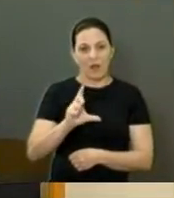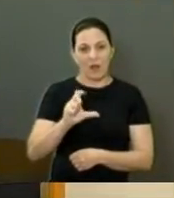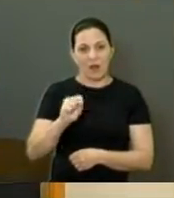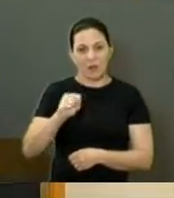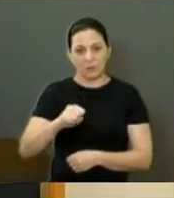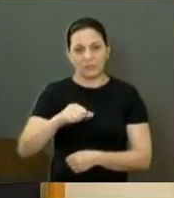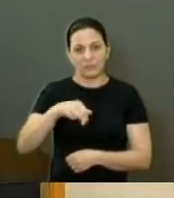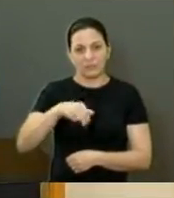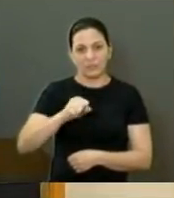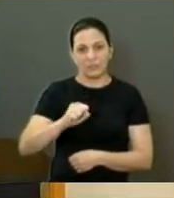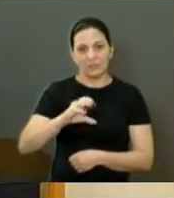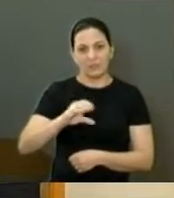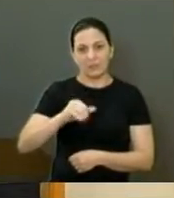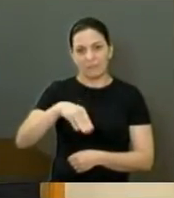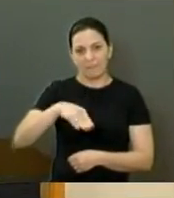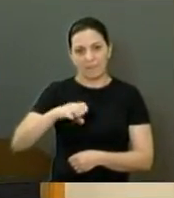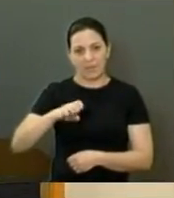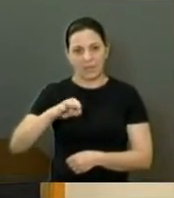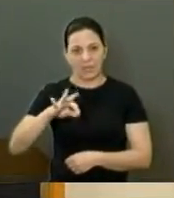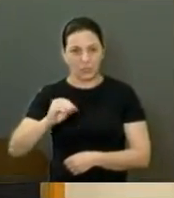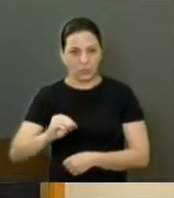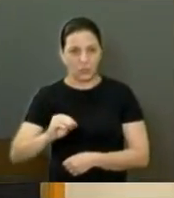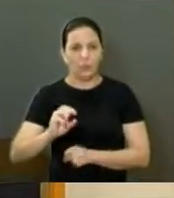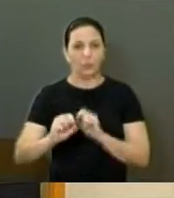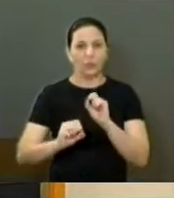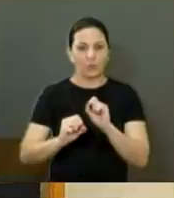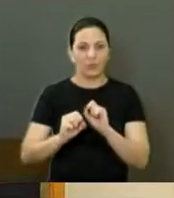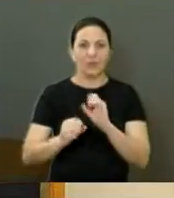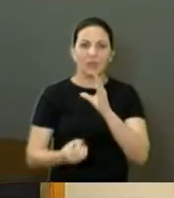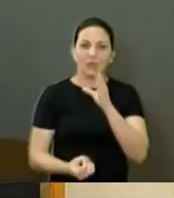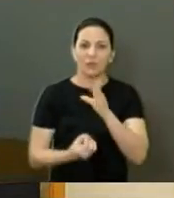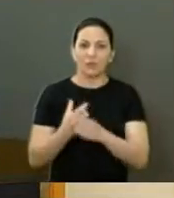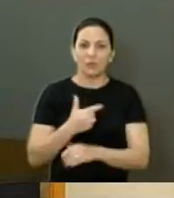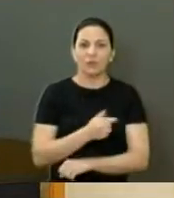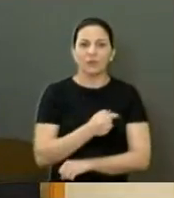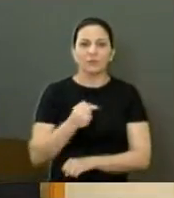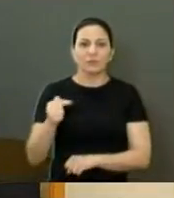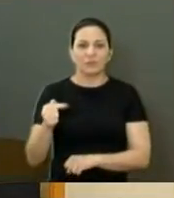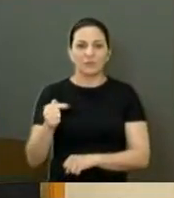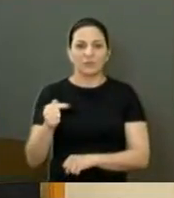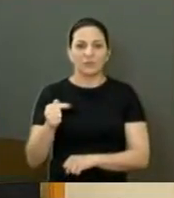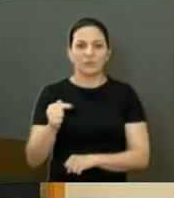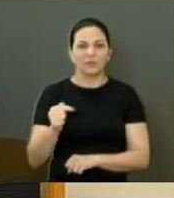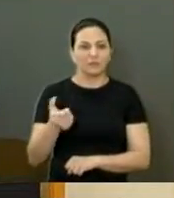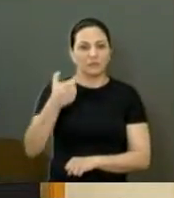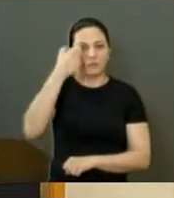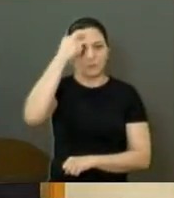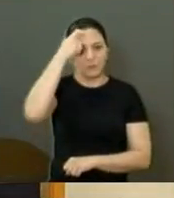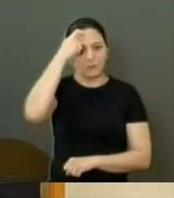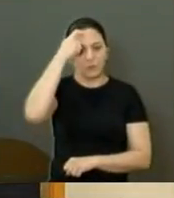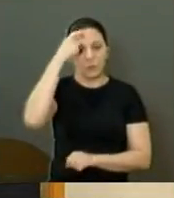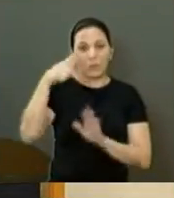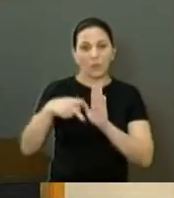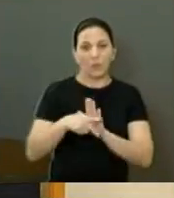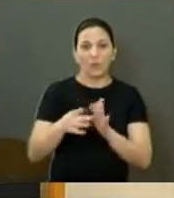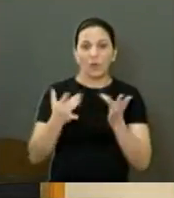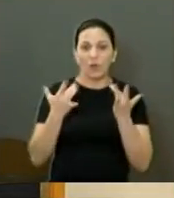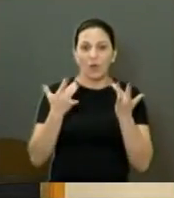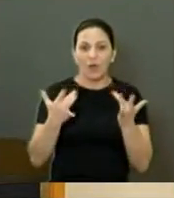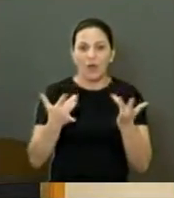número 7.111, que institui a Semana de Conscientização do Autismo. Eu